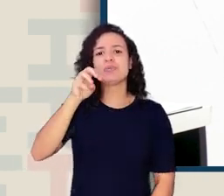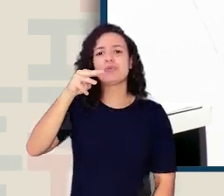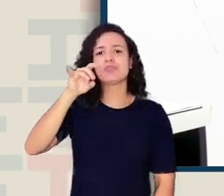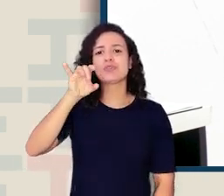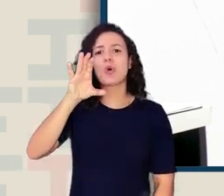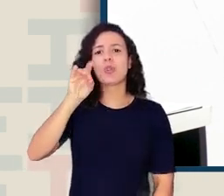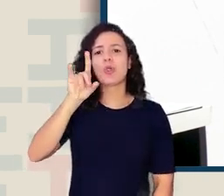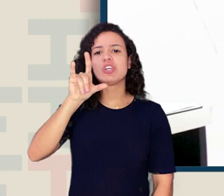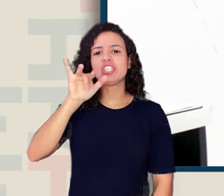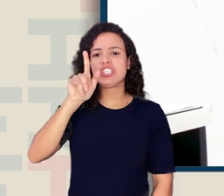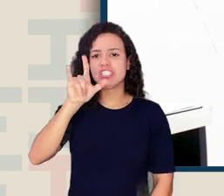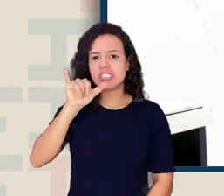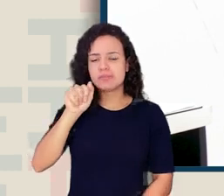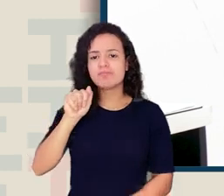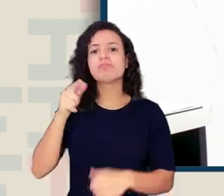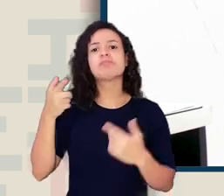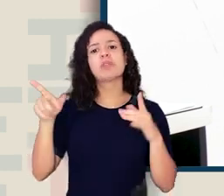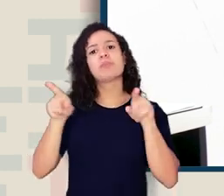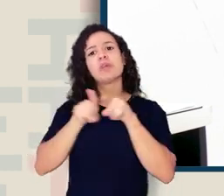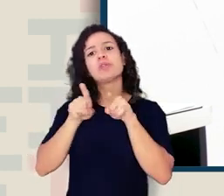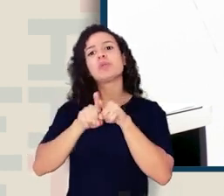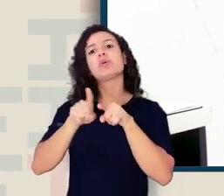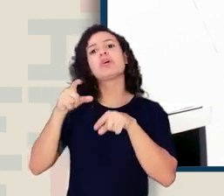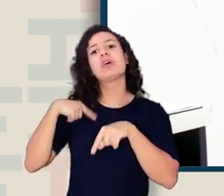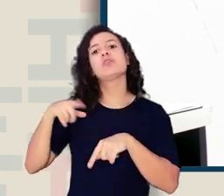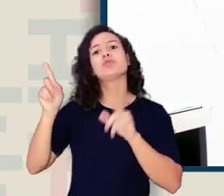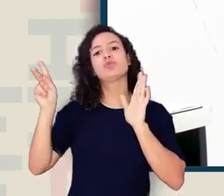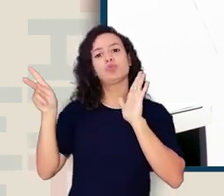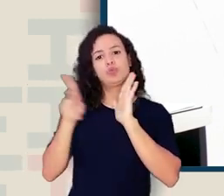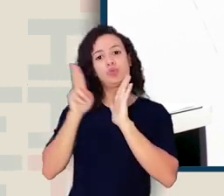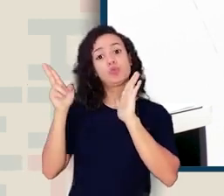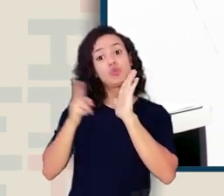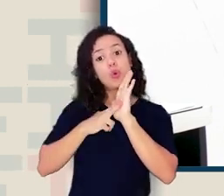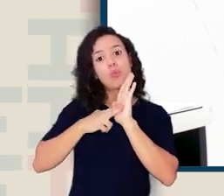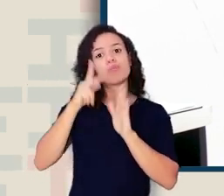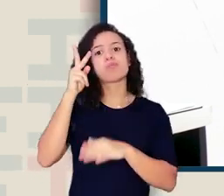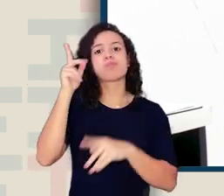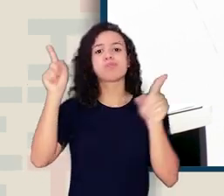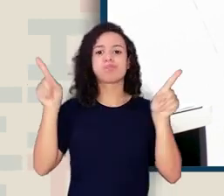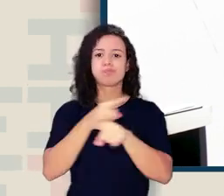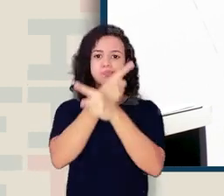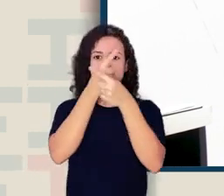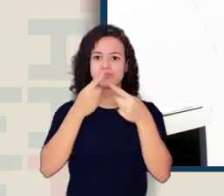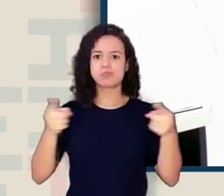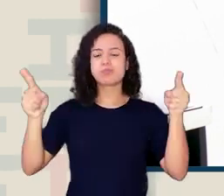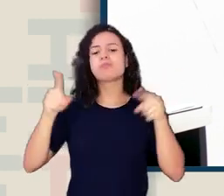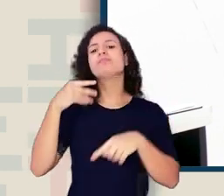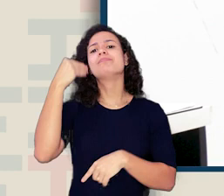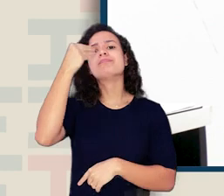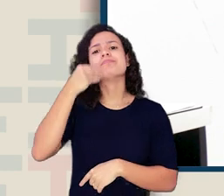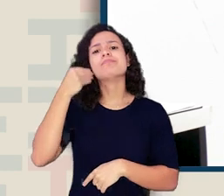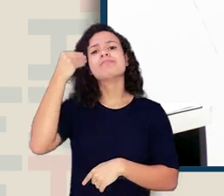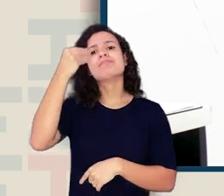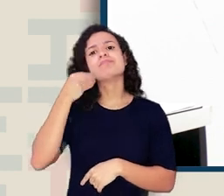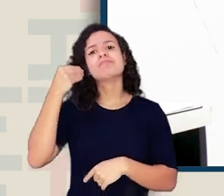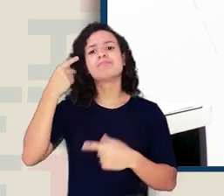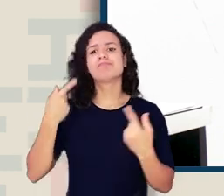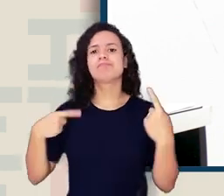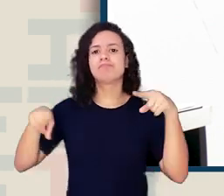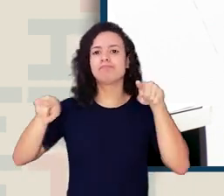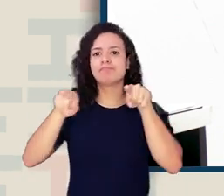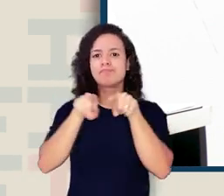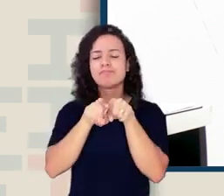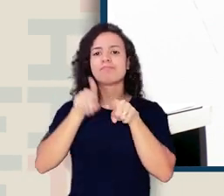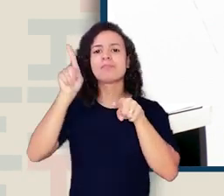do Grupo de Música Percussiva Acadêmicos da Casa Caiada, sou regente e trago essa experiência alinhada aos